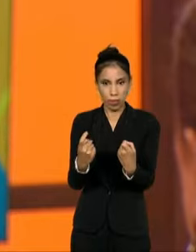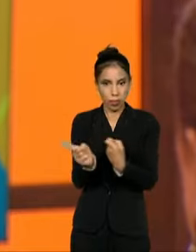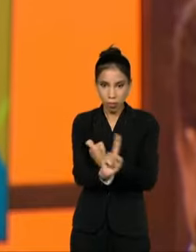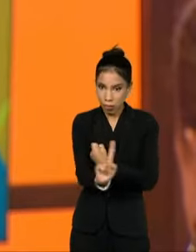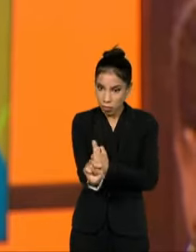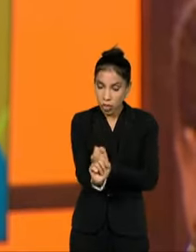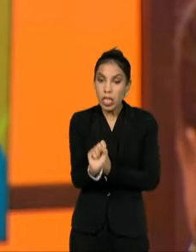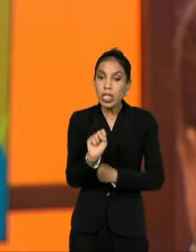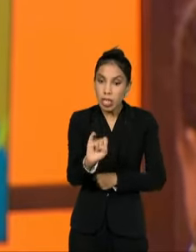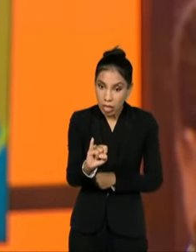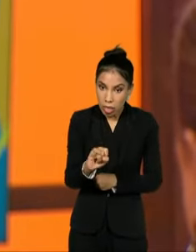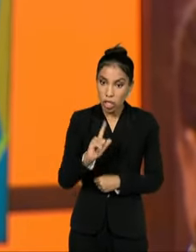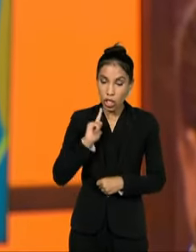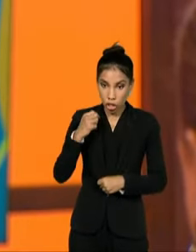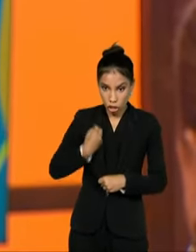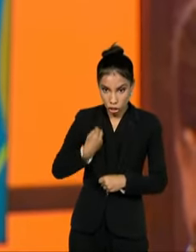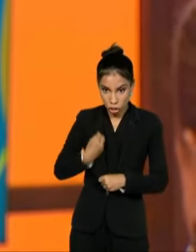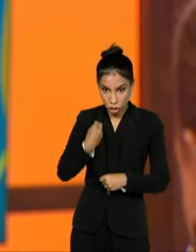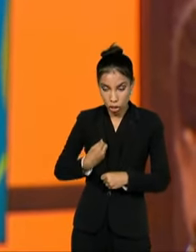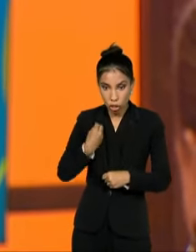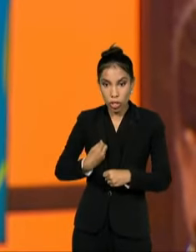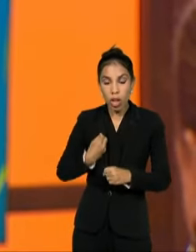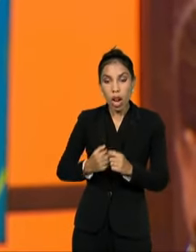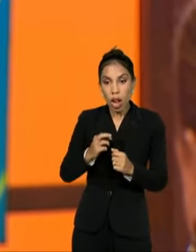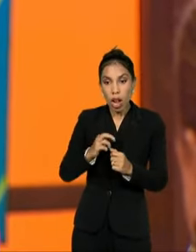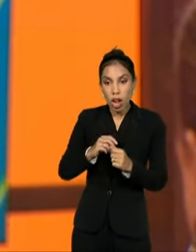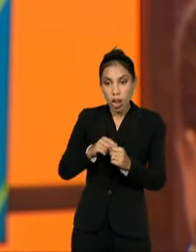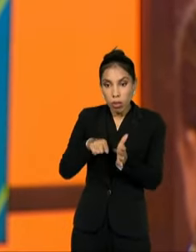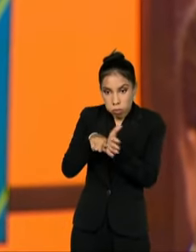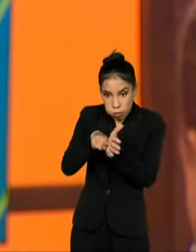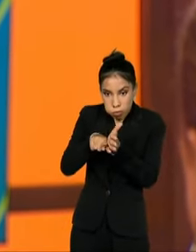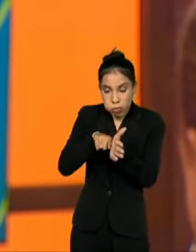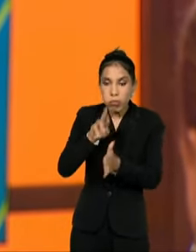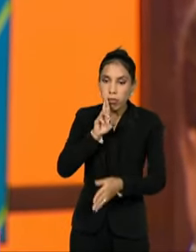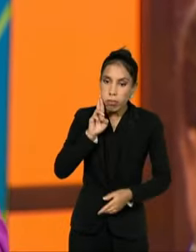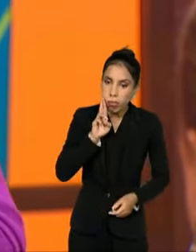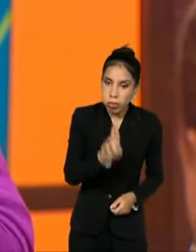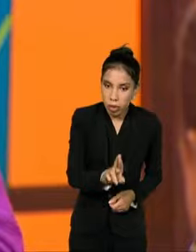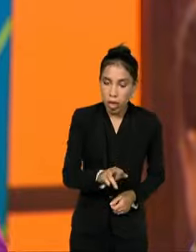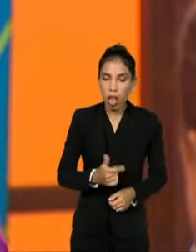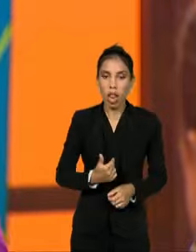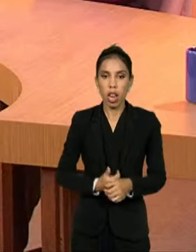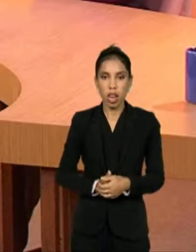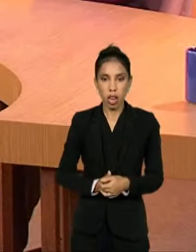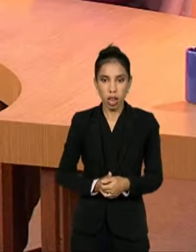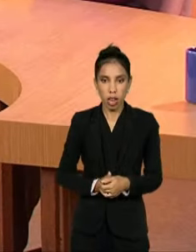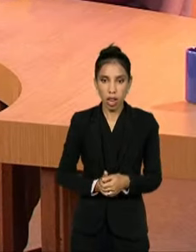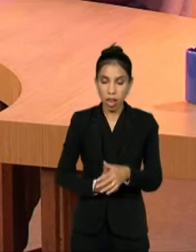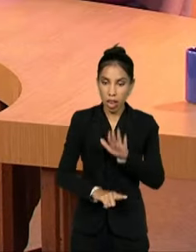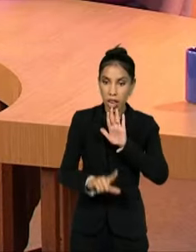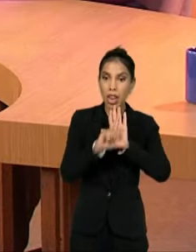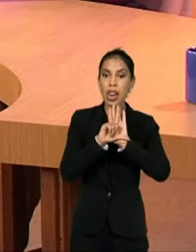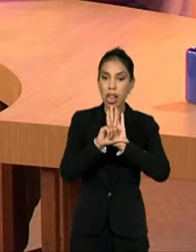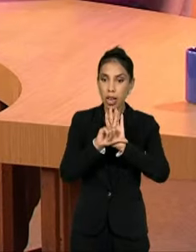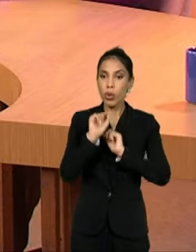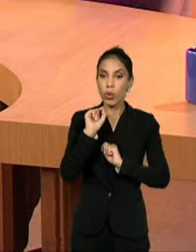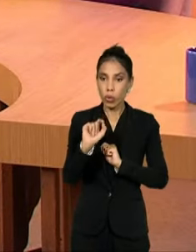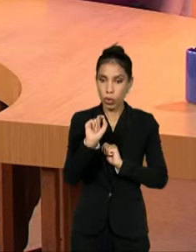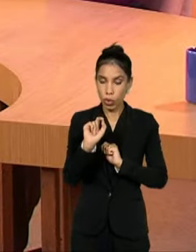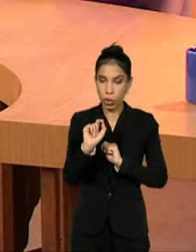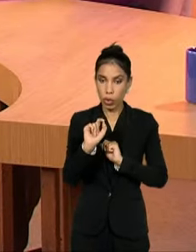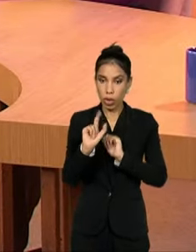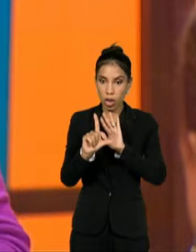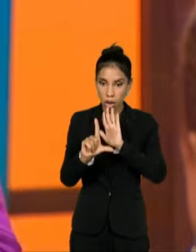tem instituições que dão a resposta, não existe lei que consiga obrigar